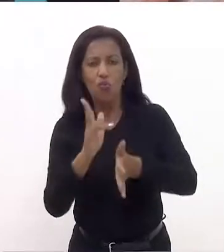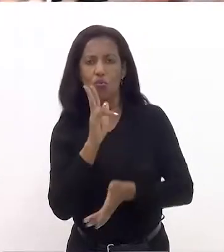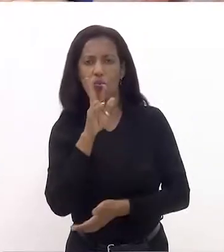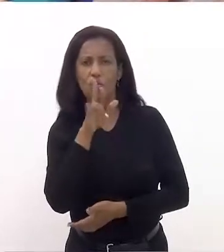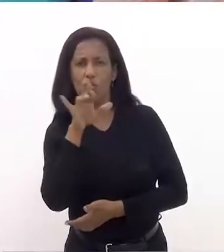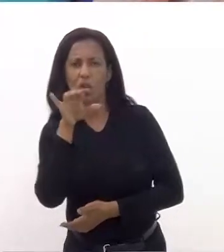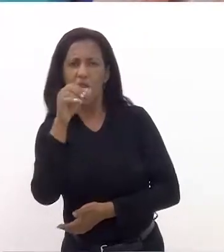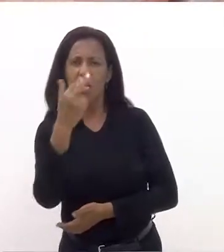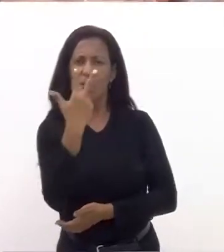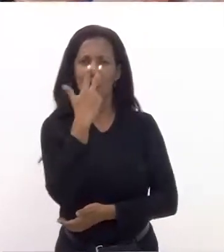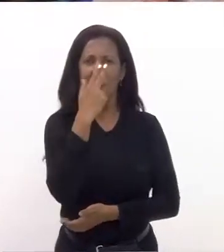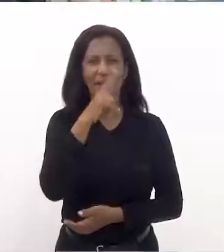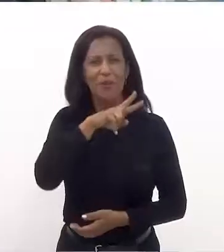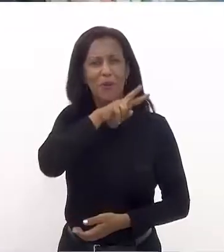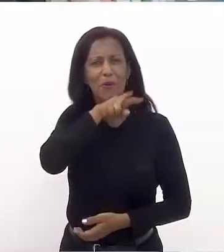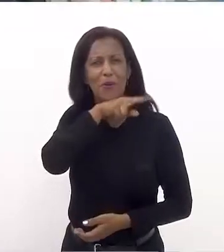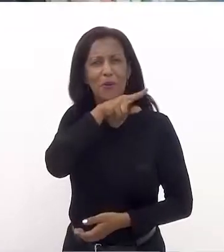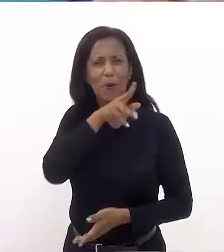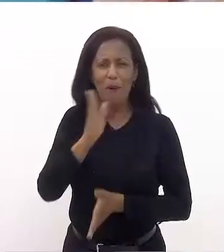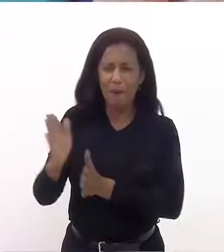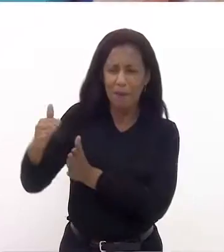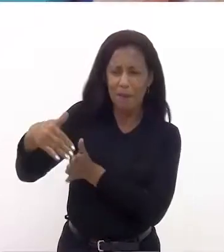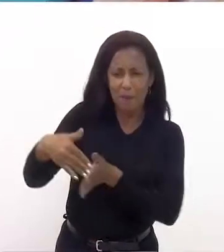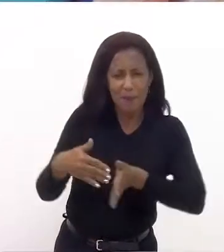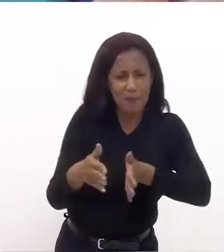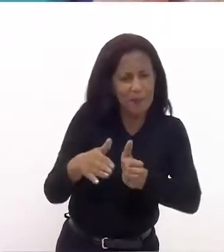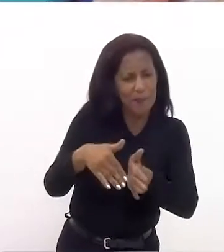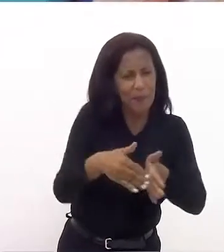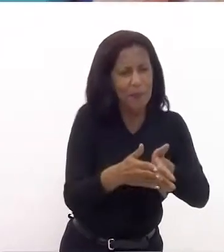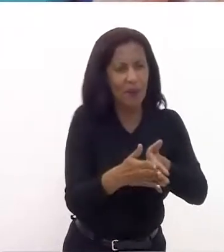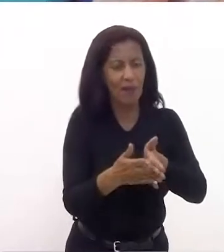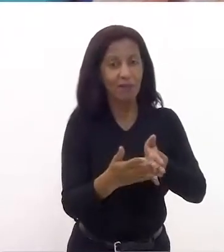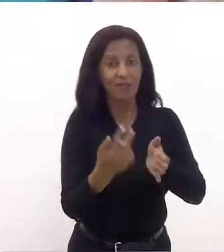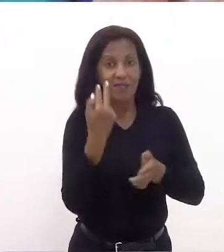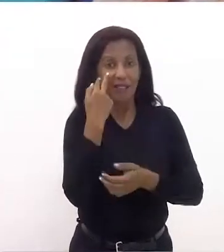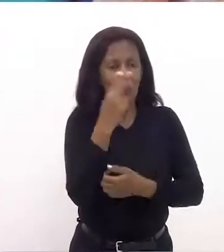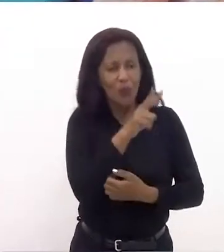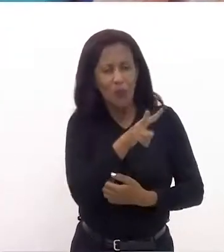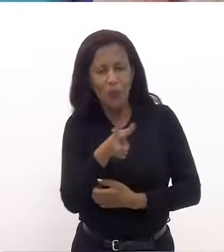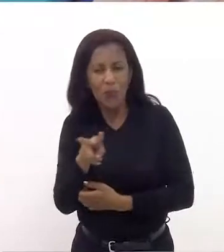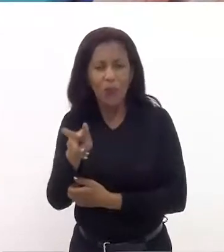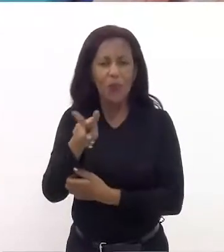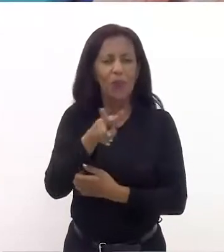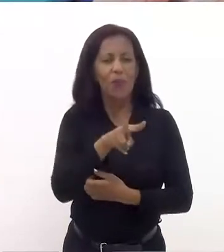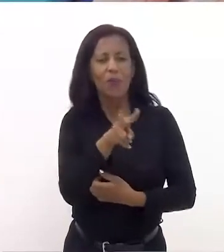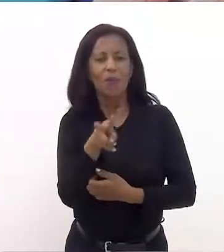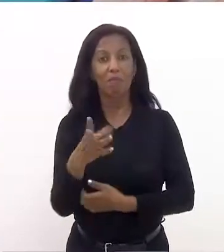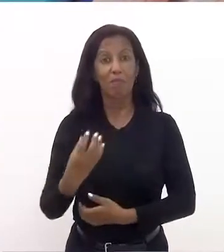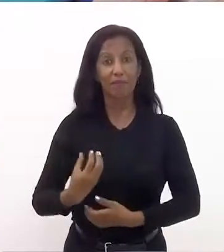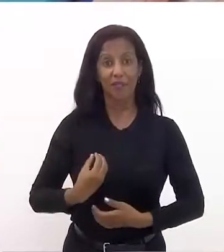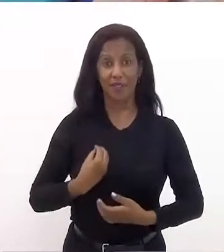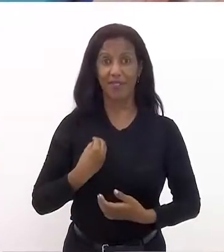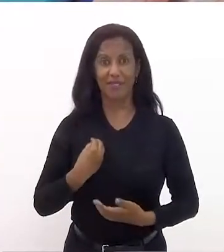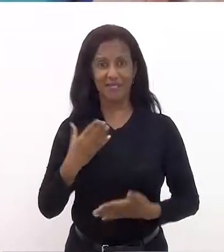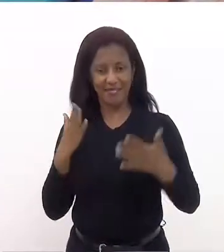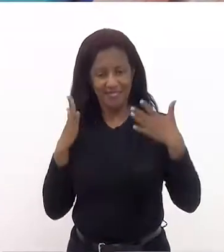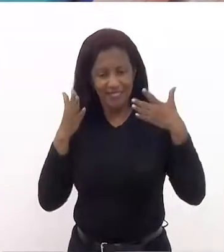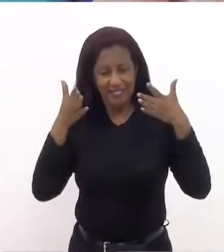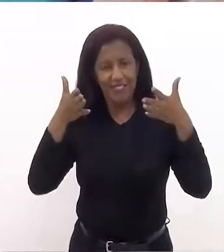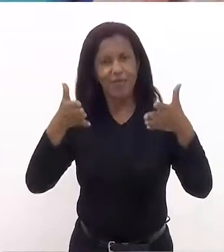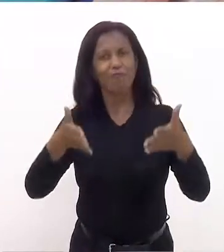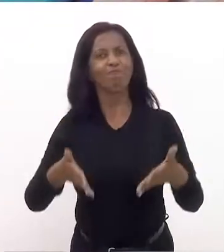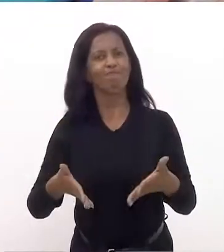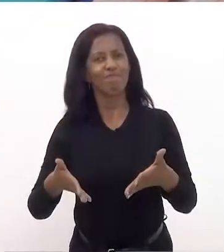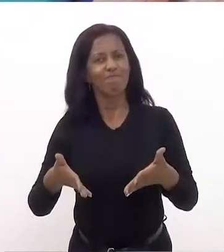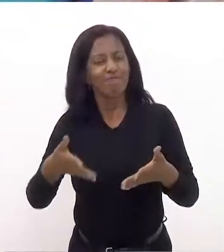que parecia uma cobra, parecia uma cobra. É o olhar da gente sobre a vida. É esse